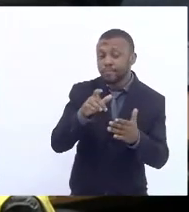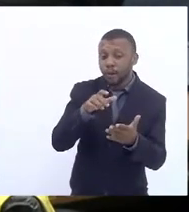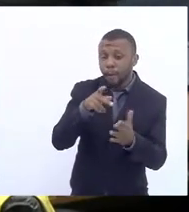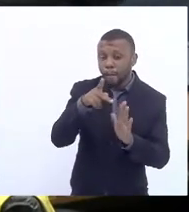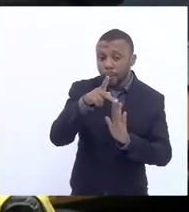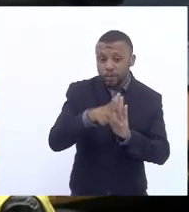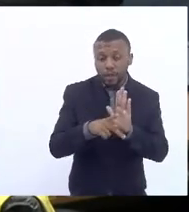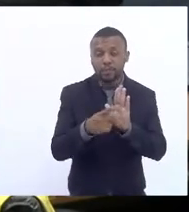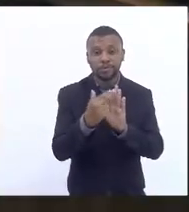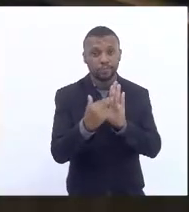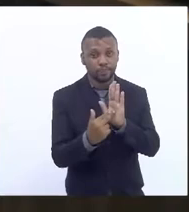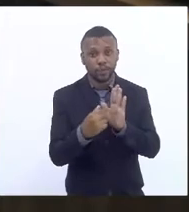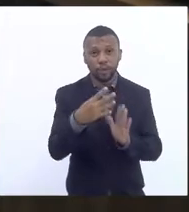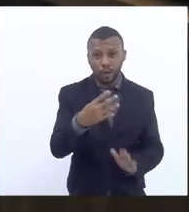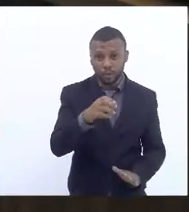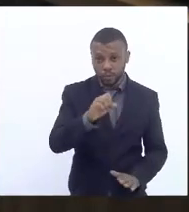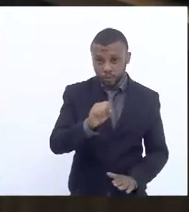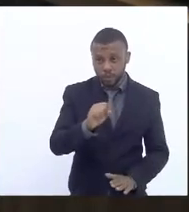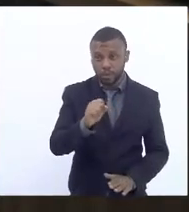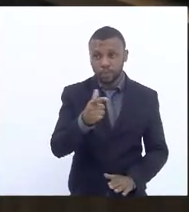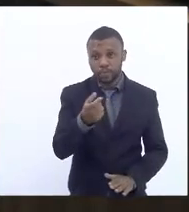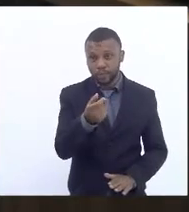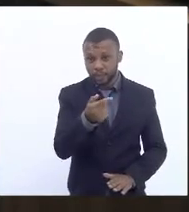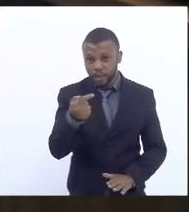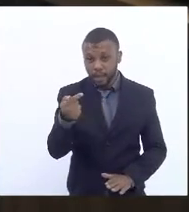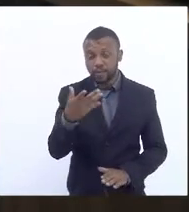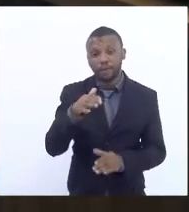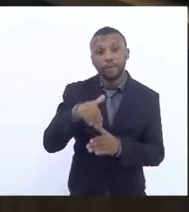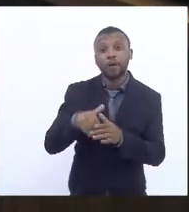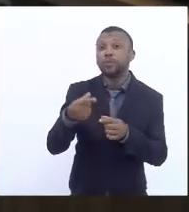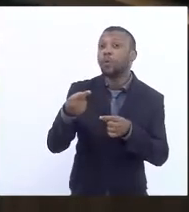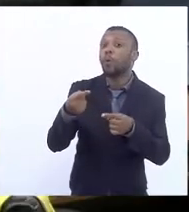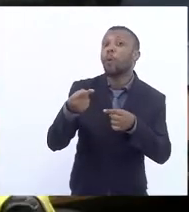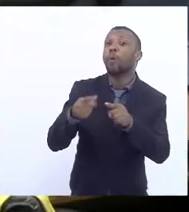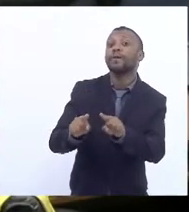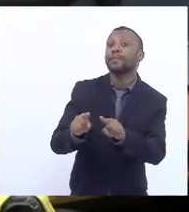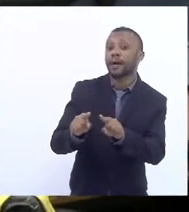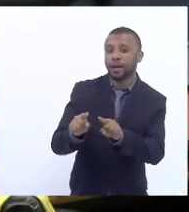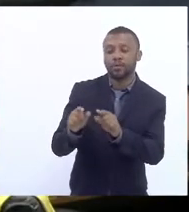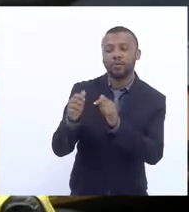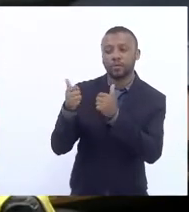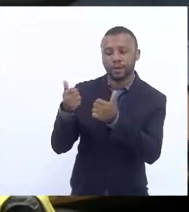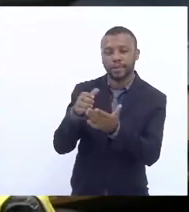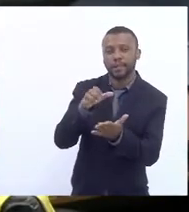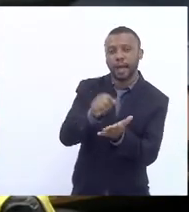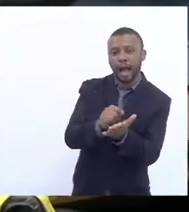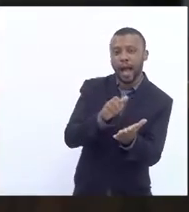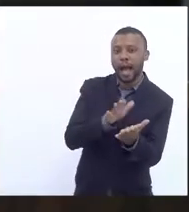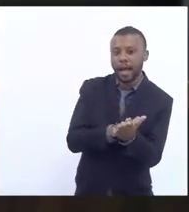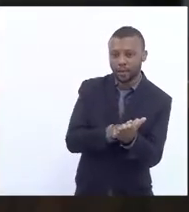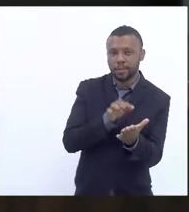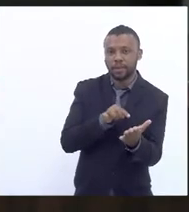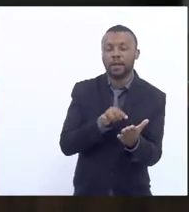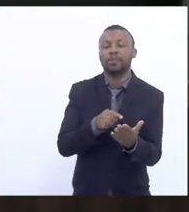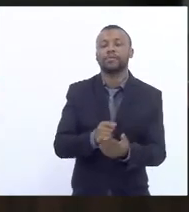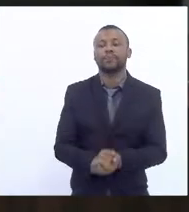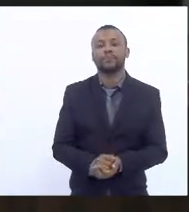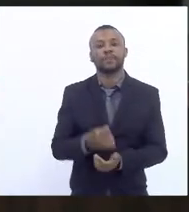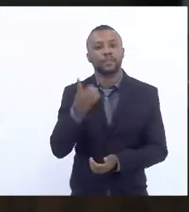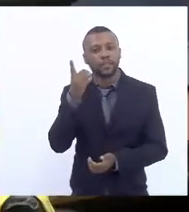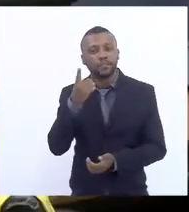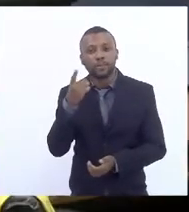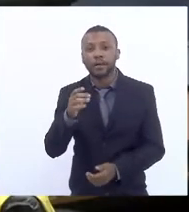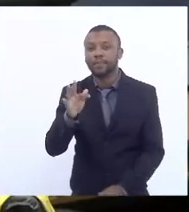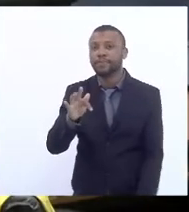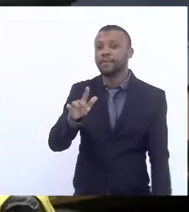resolução 48/2007. O voto contrário, por favor. Está consignado, deputado. Deputado Flávio Serafini. Senhor presidente,